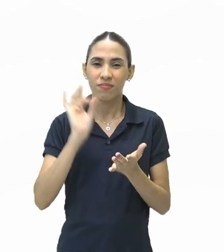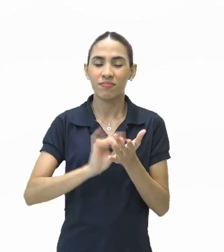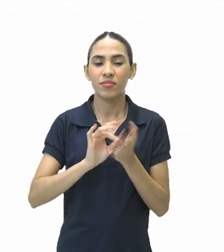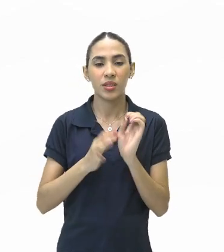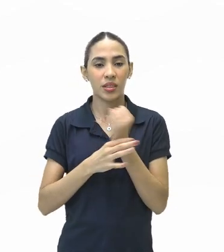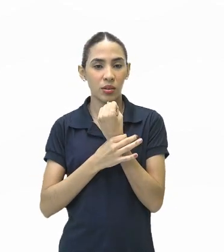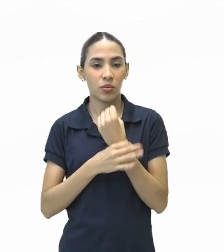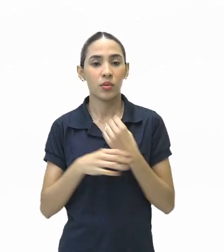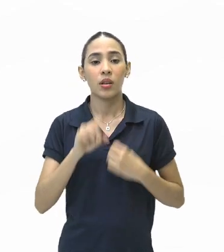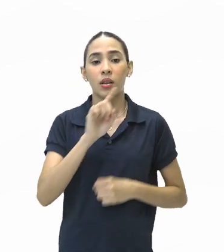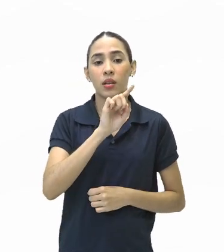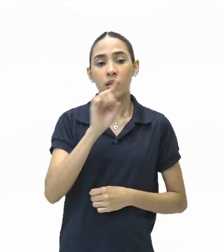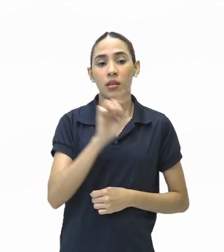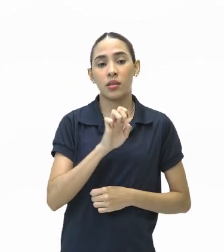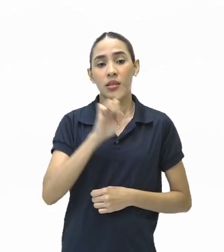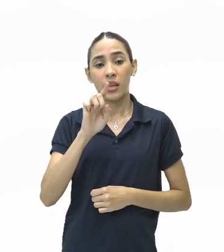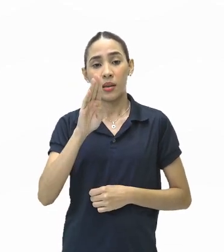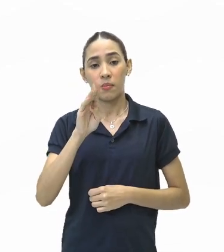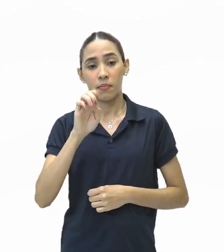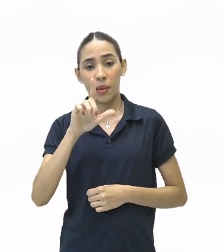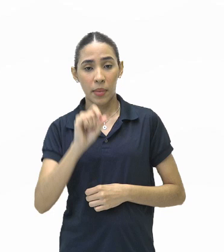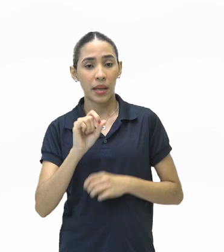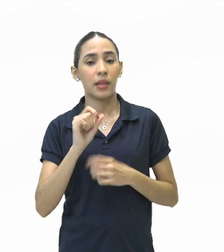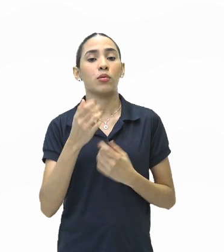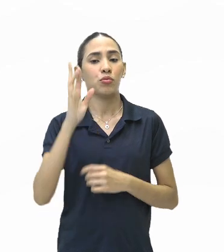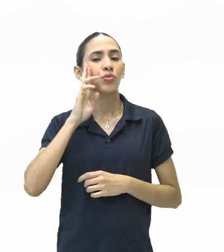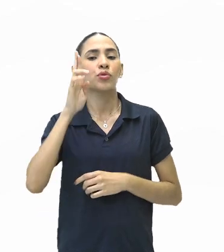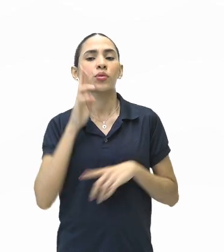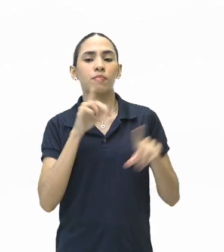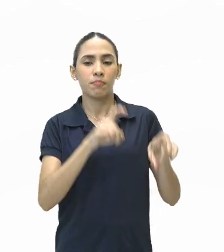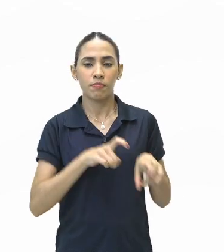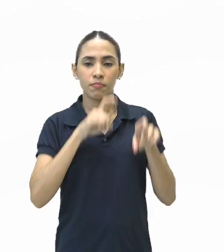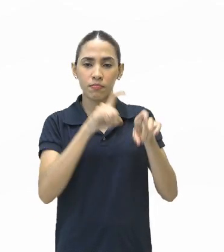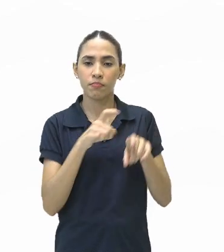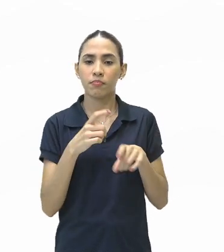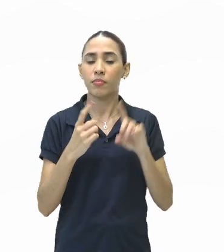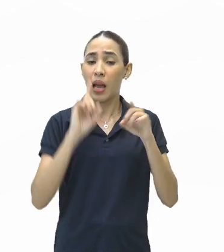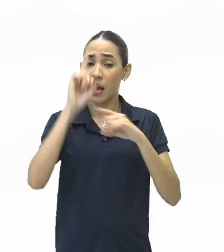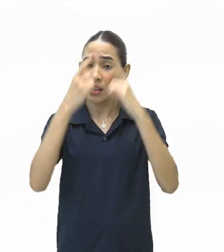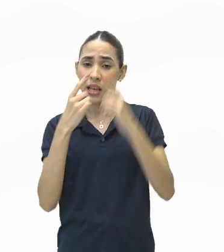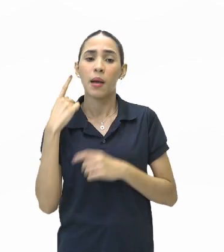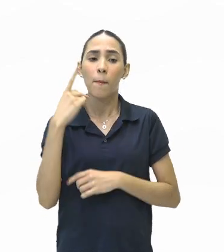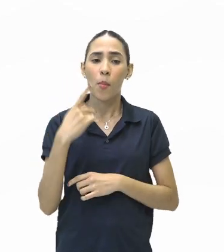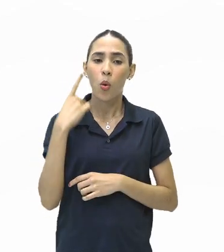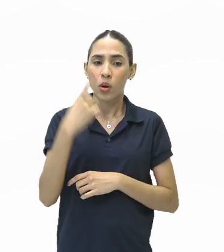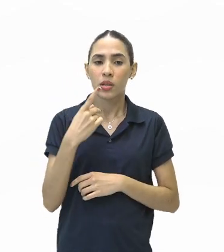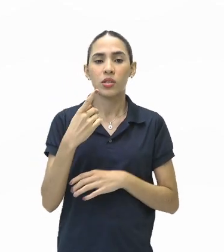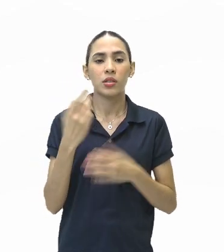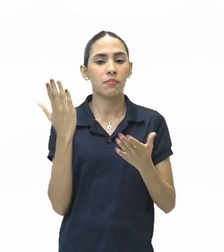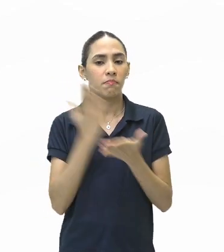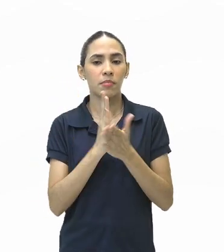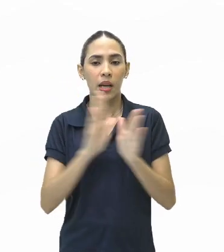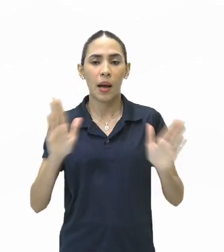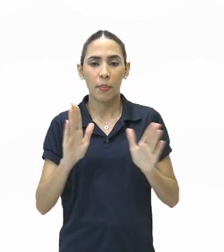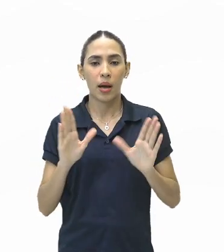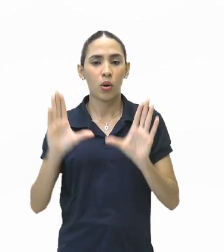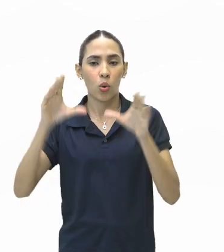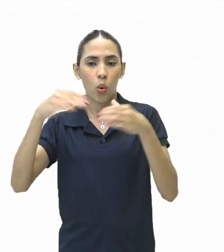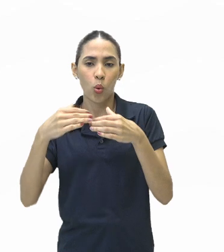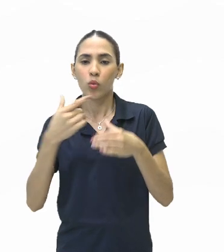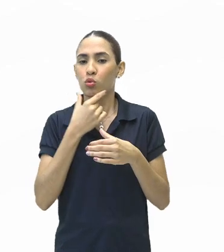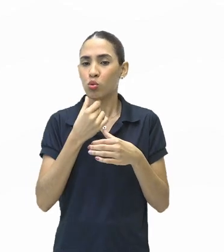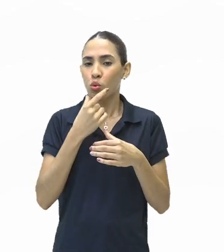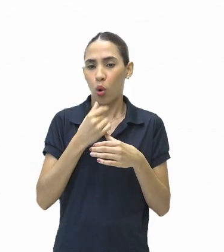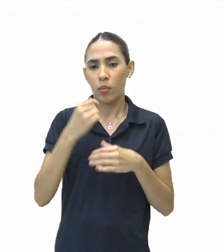Aí nós temos o Zé Bebelo, fazendeiro com pretensões políticas, pretende acabar com os jagunços do